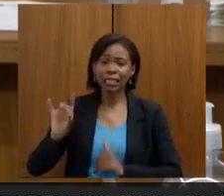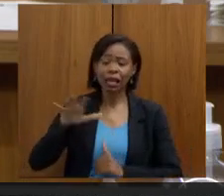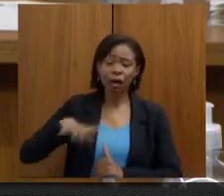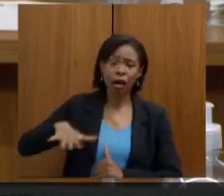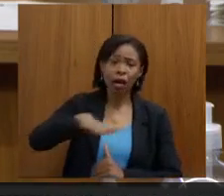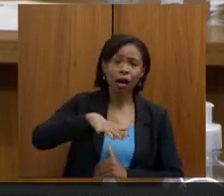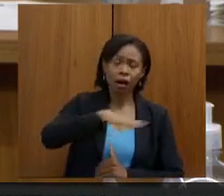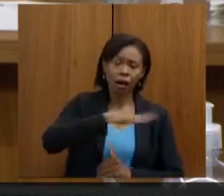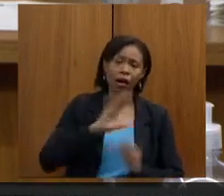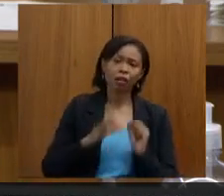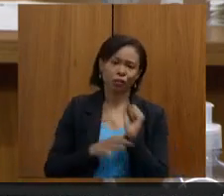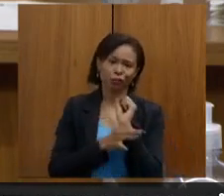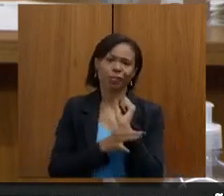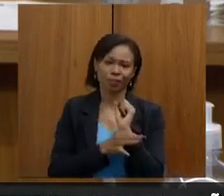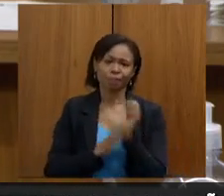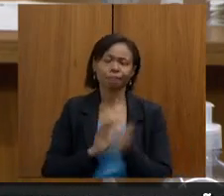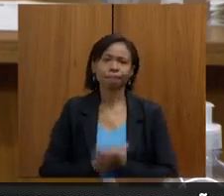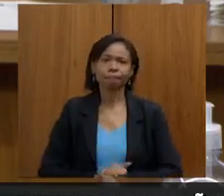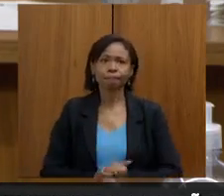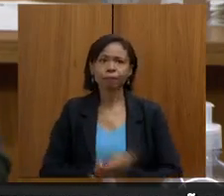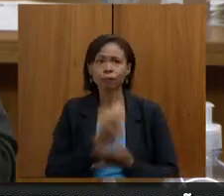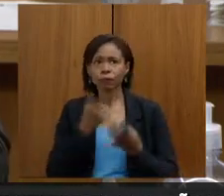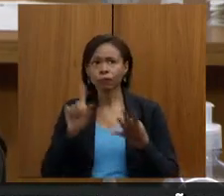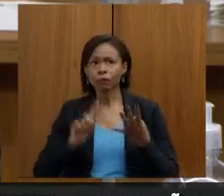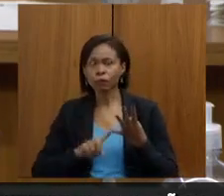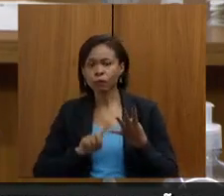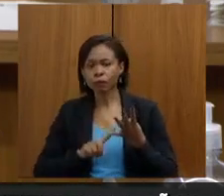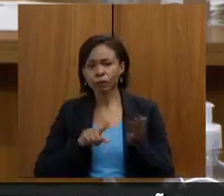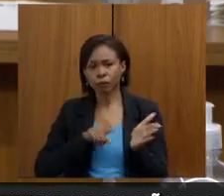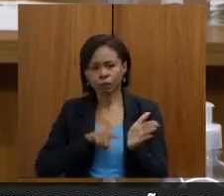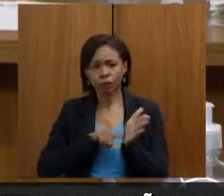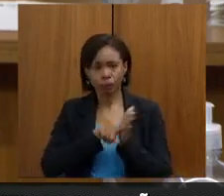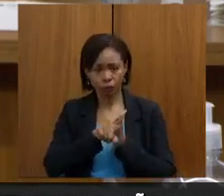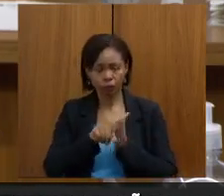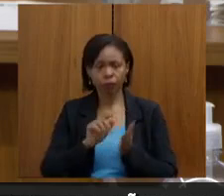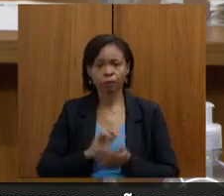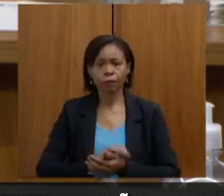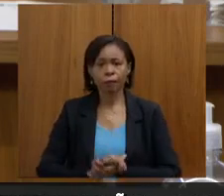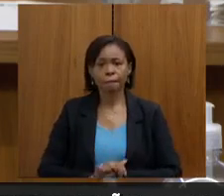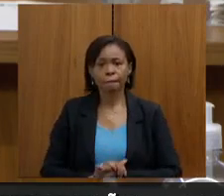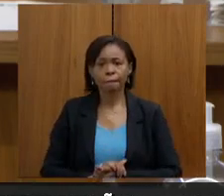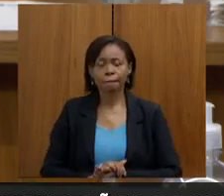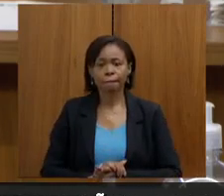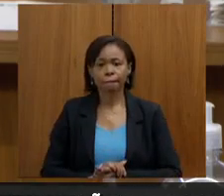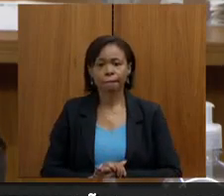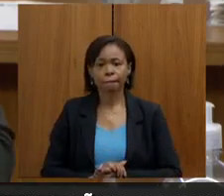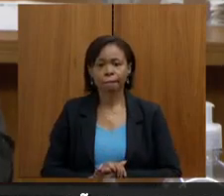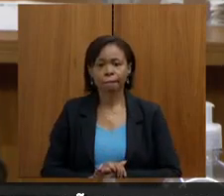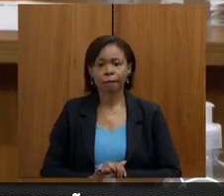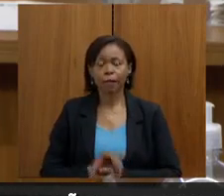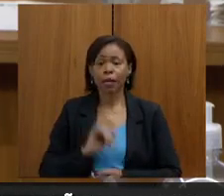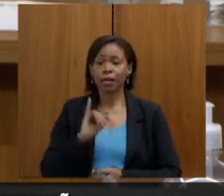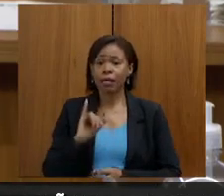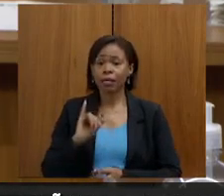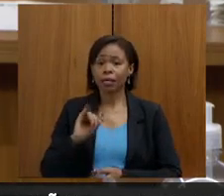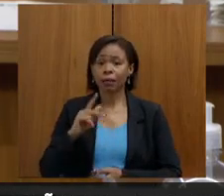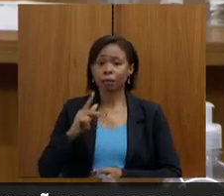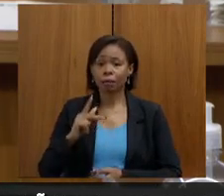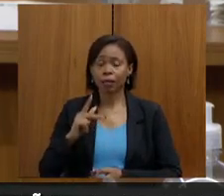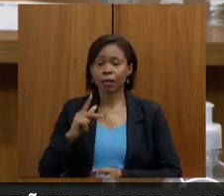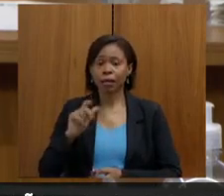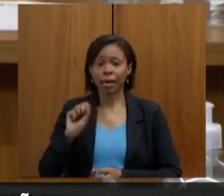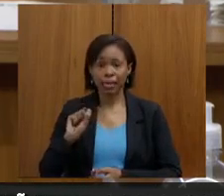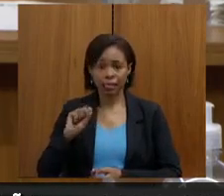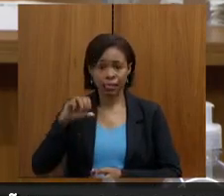no que se refere a quarta pergunta Oi e a gente trata aqui da questão do ipsm